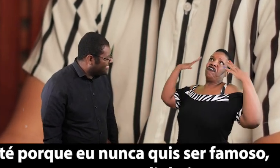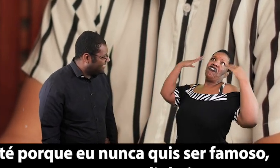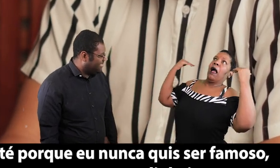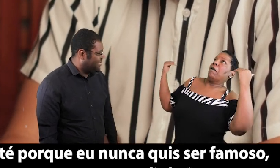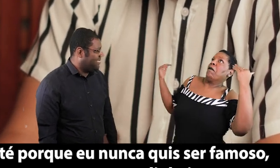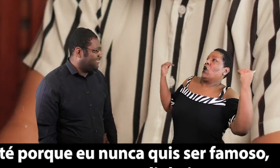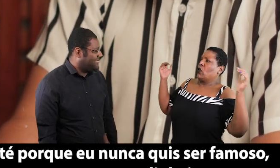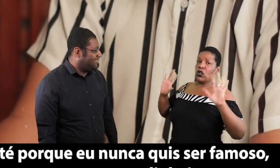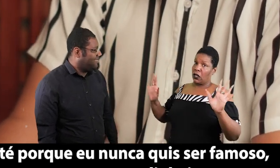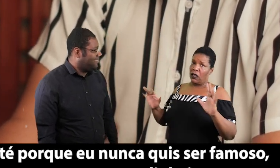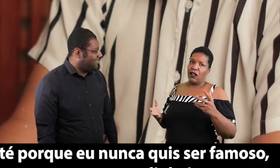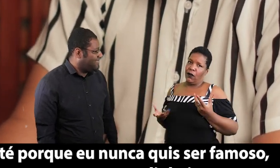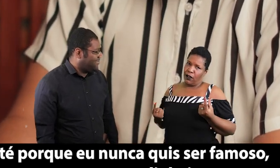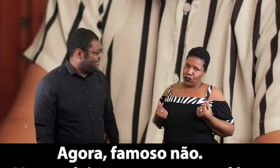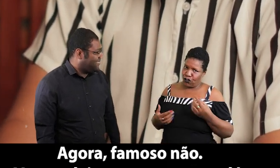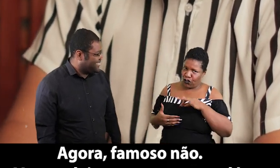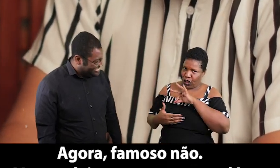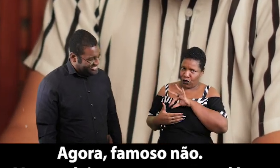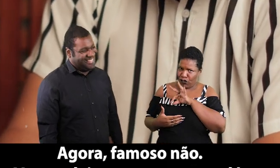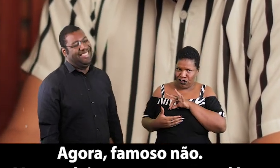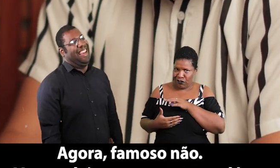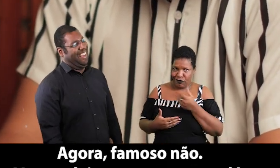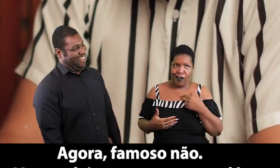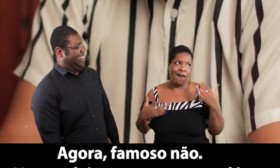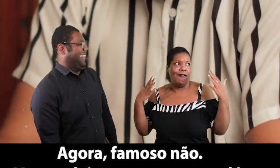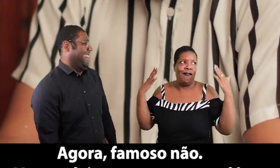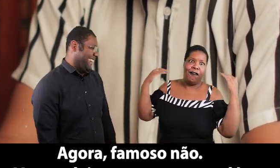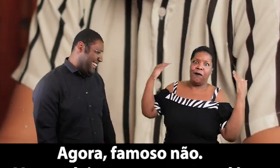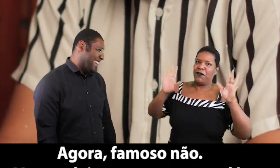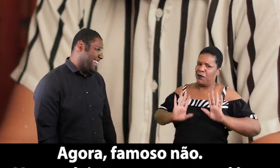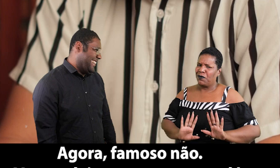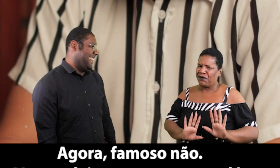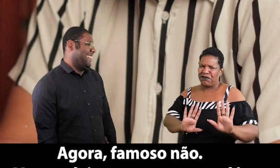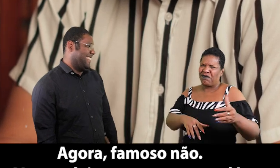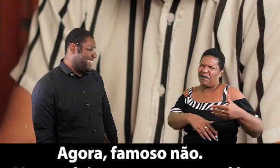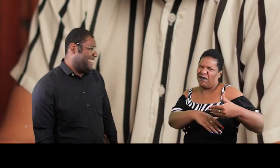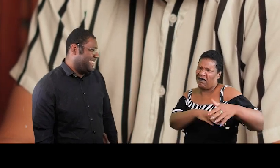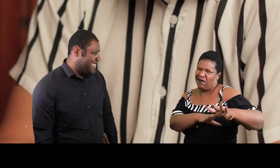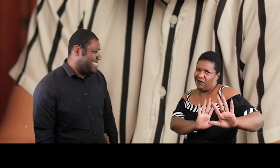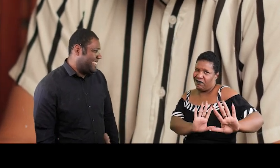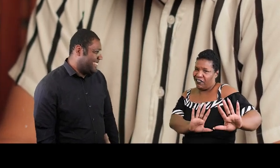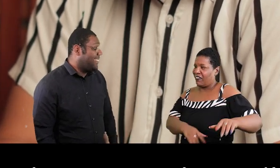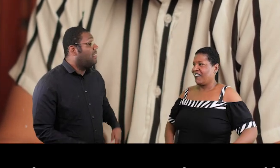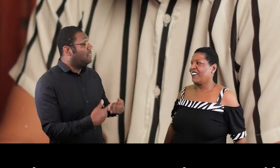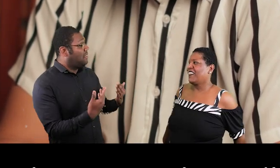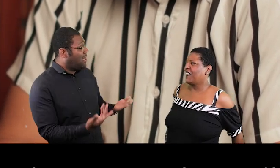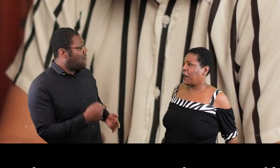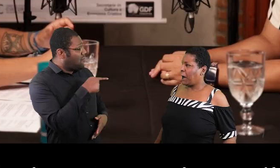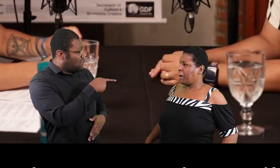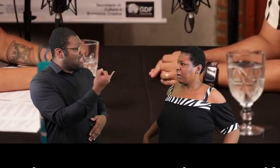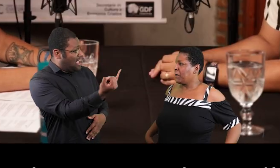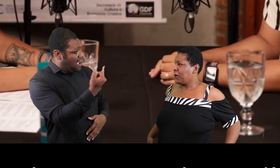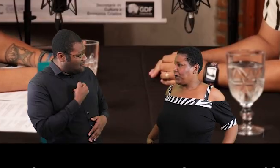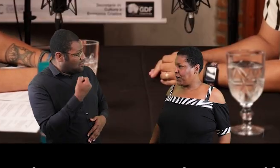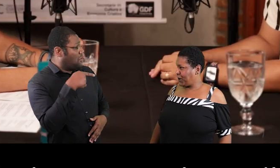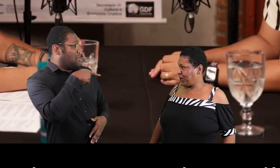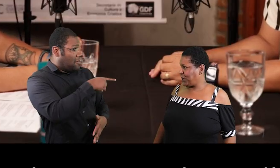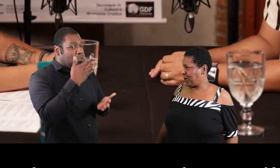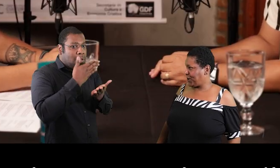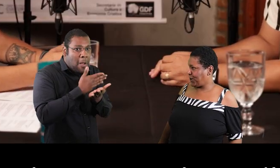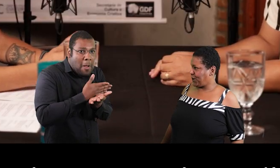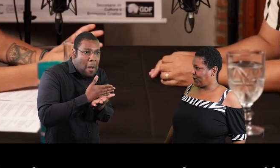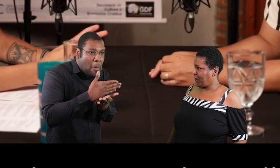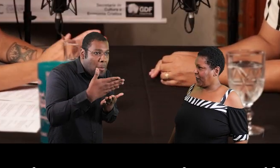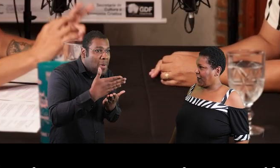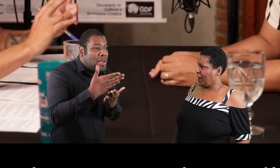famoso. Eu quero ter dinheiro. Agora ser famoso, não. Eu prefiro deixar essa parte pra lá. Não, e você comentou que você